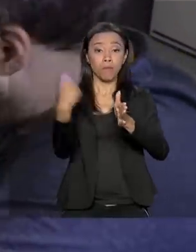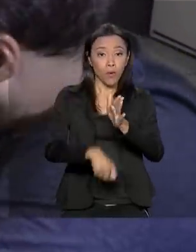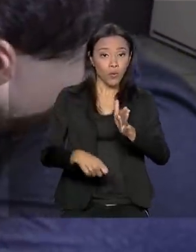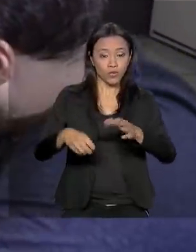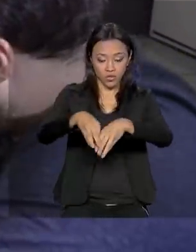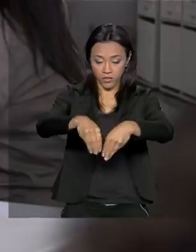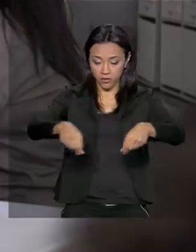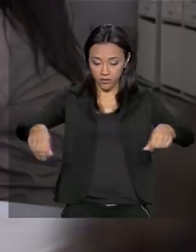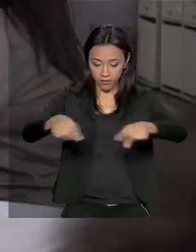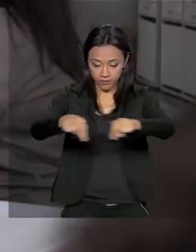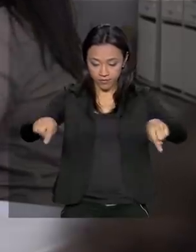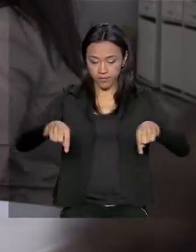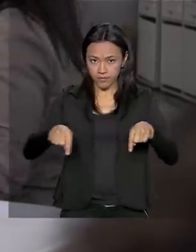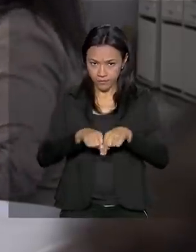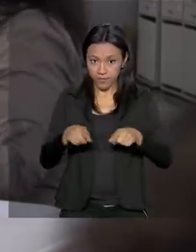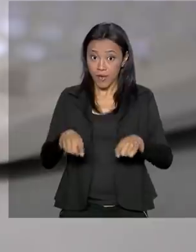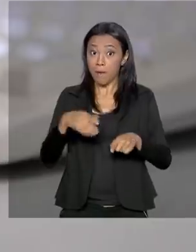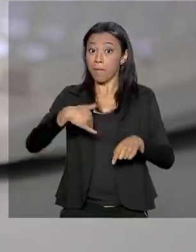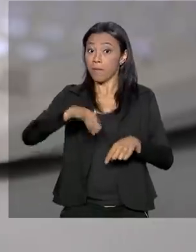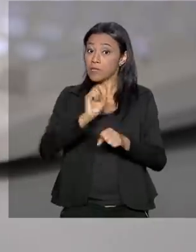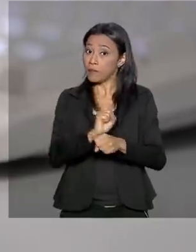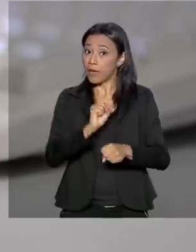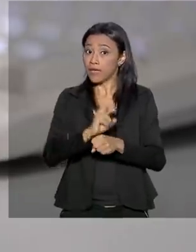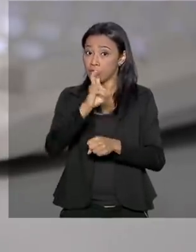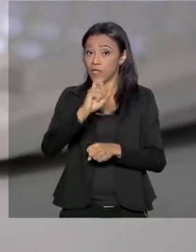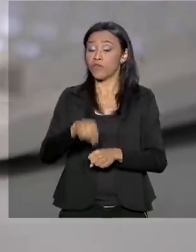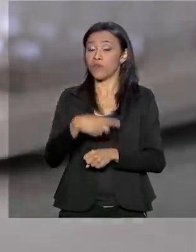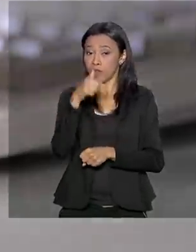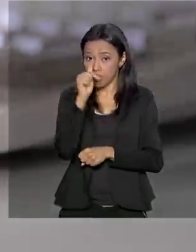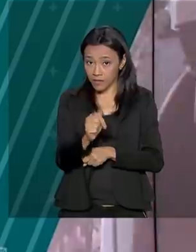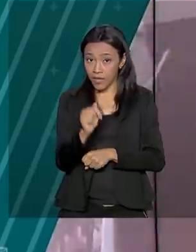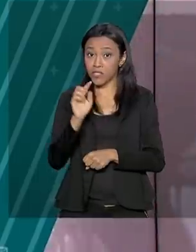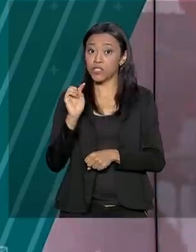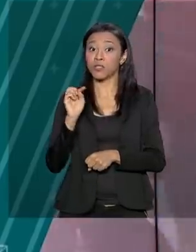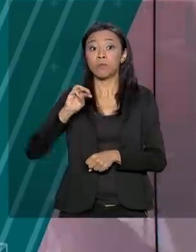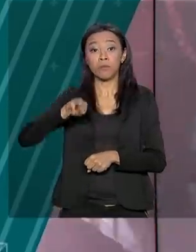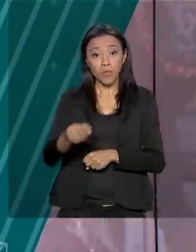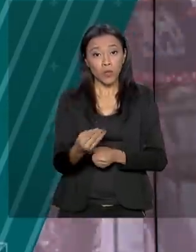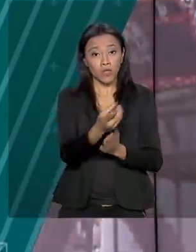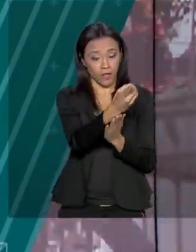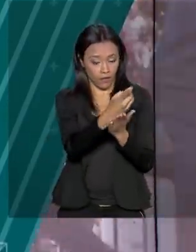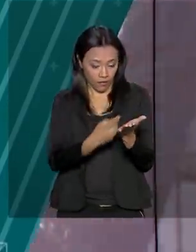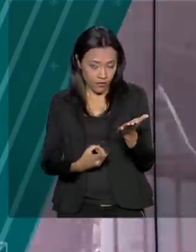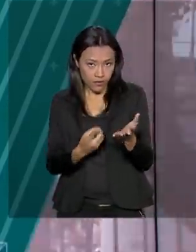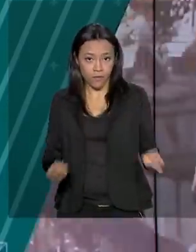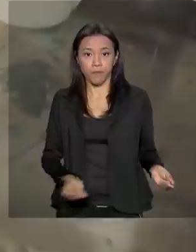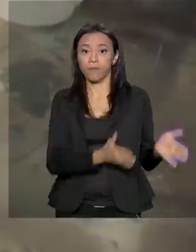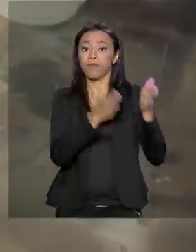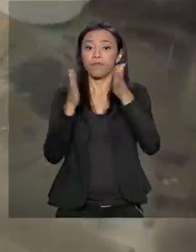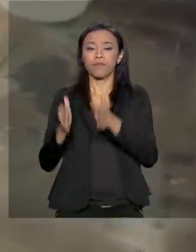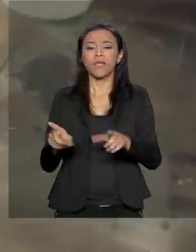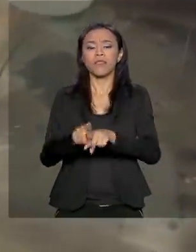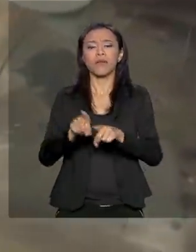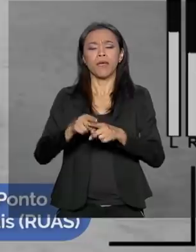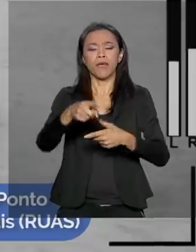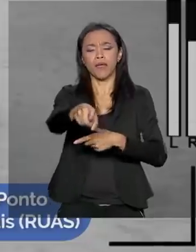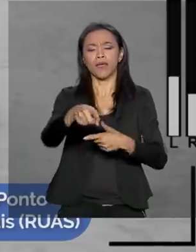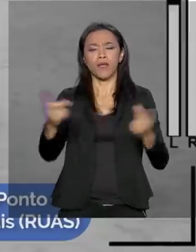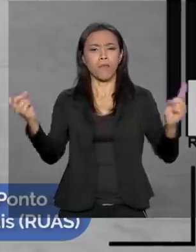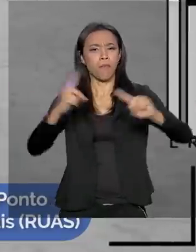esperadas mais de 5,7 milhões de declarações governo lança concurso de vídeo para